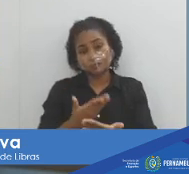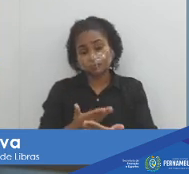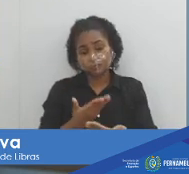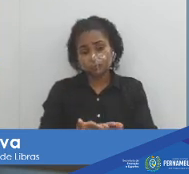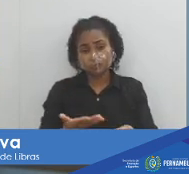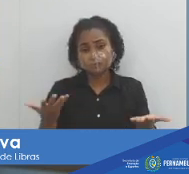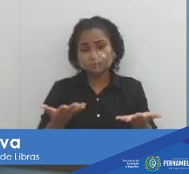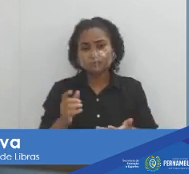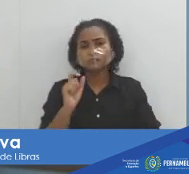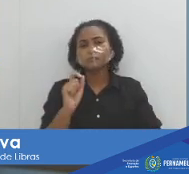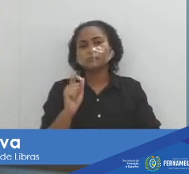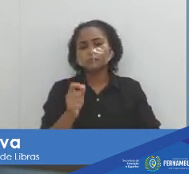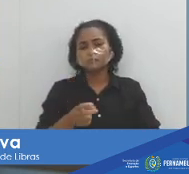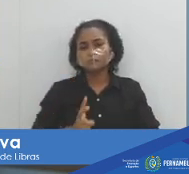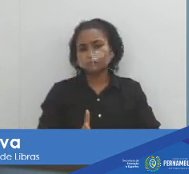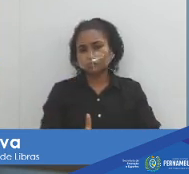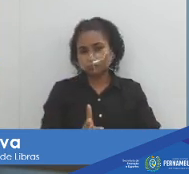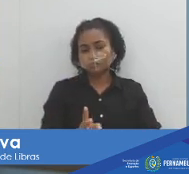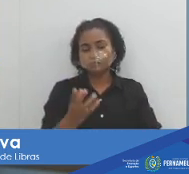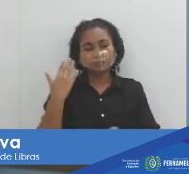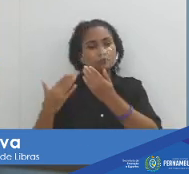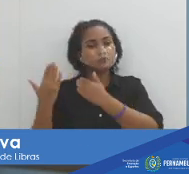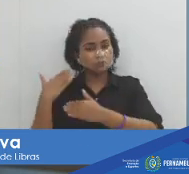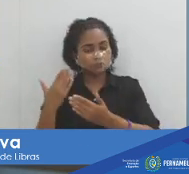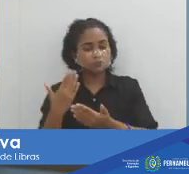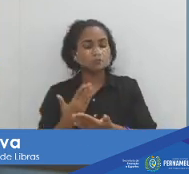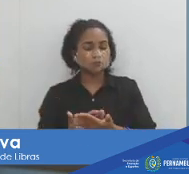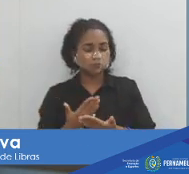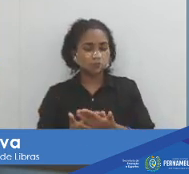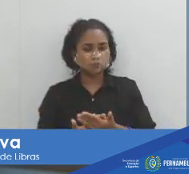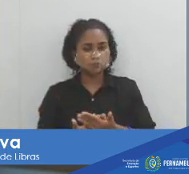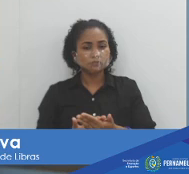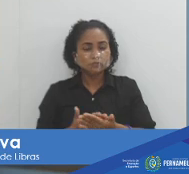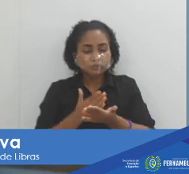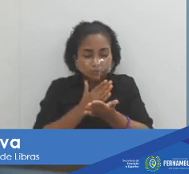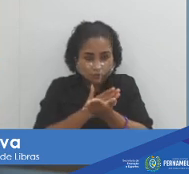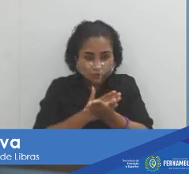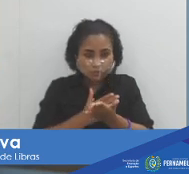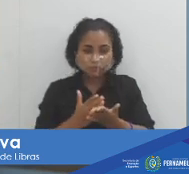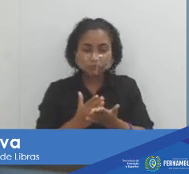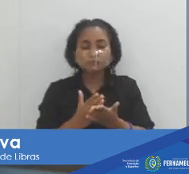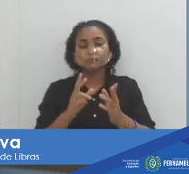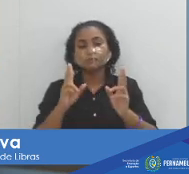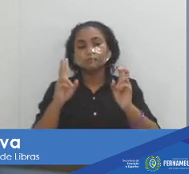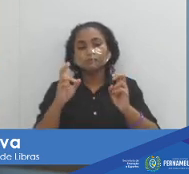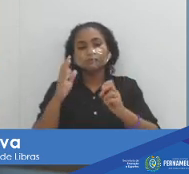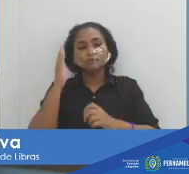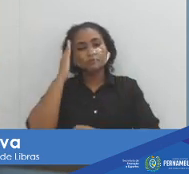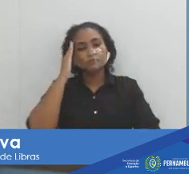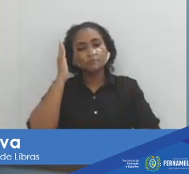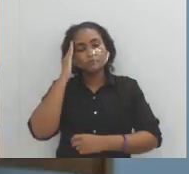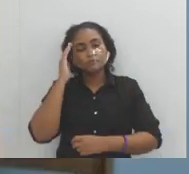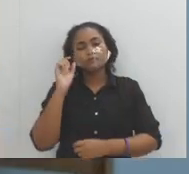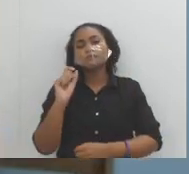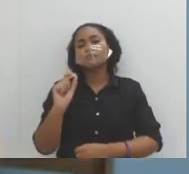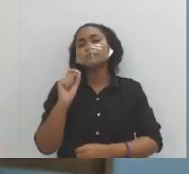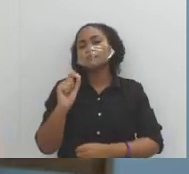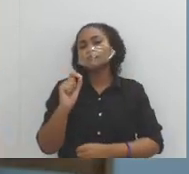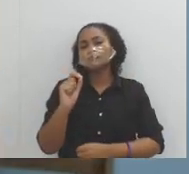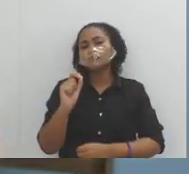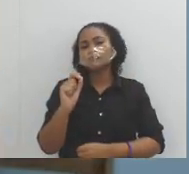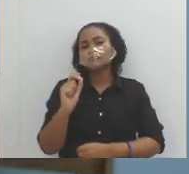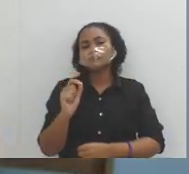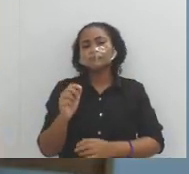hoje ela é a continuidade da aula anterior, quando nós iniciamos o entendimento do que seja